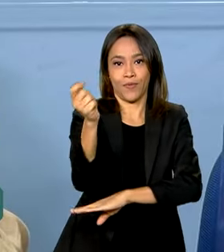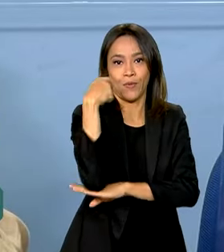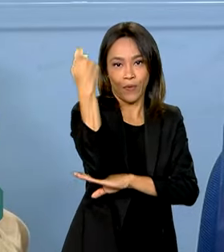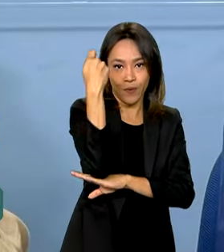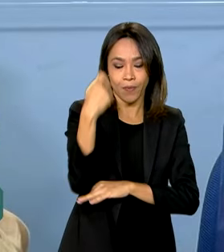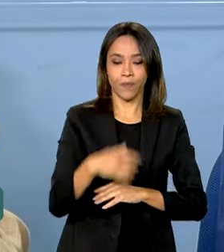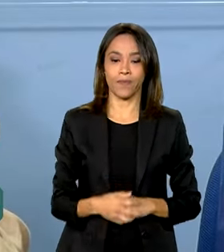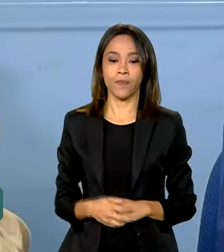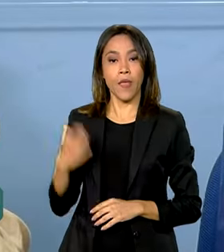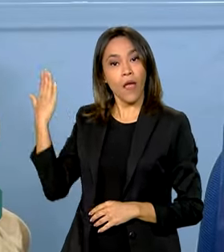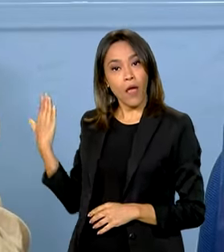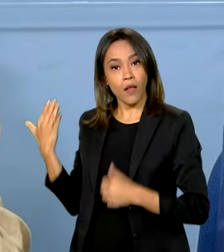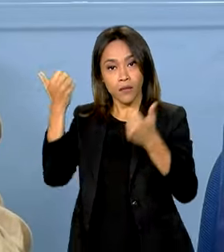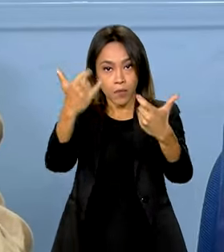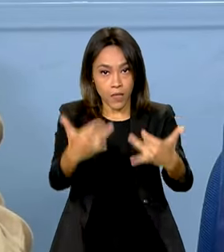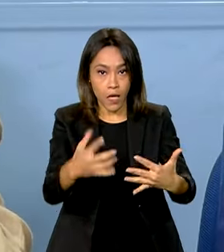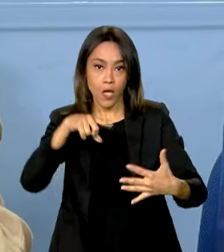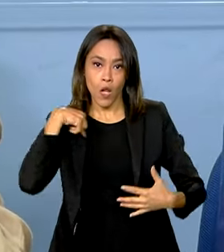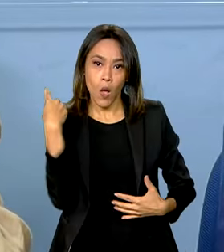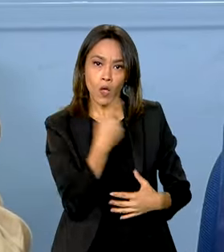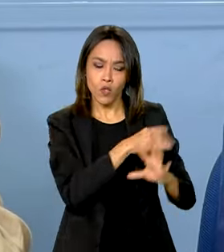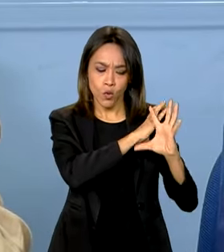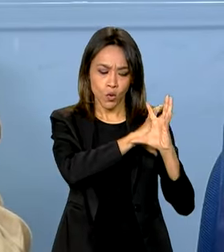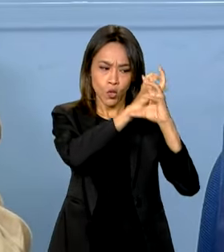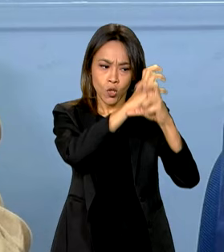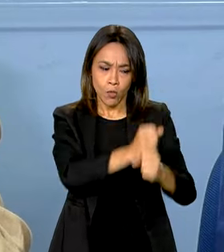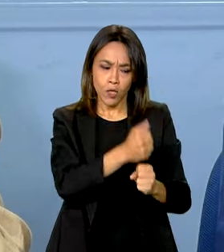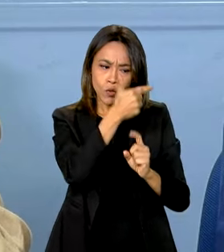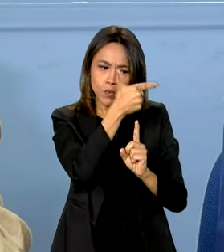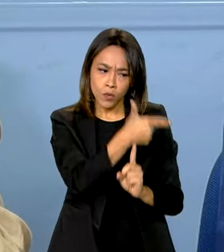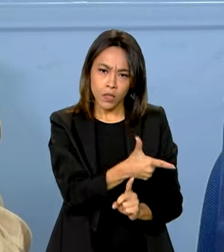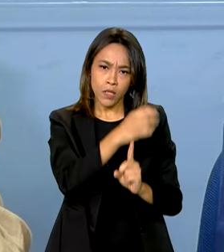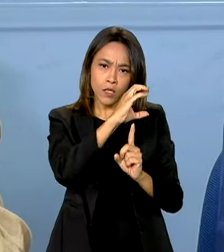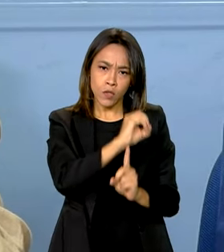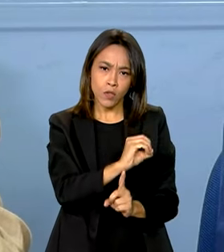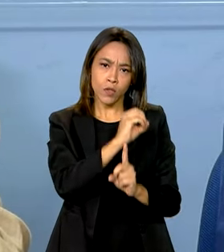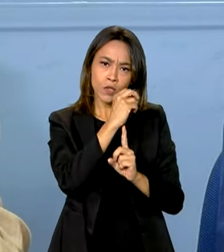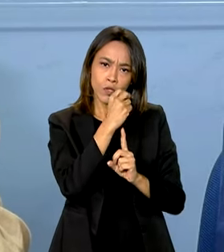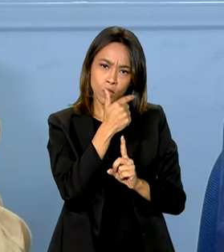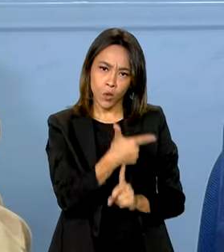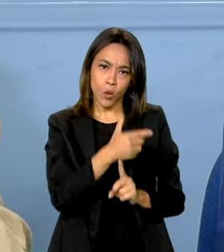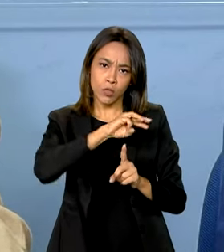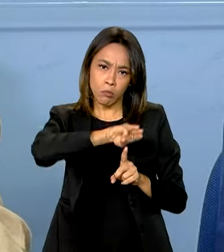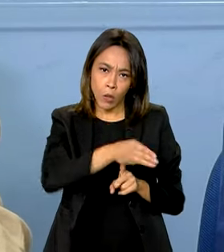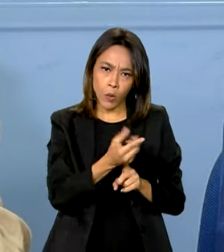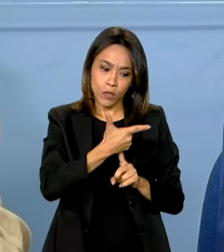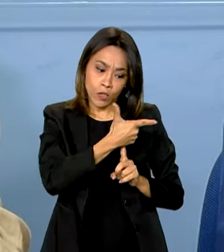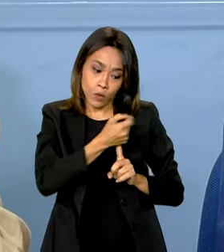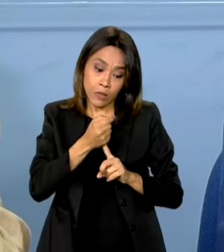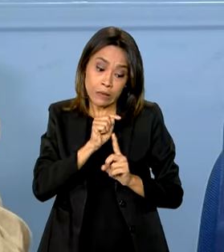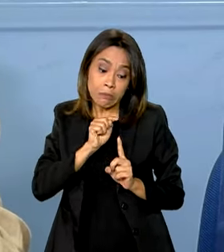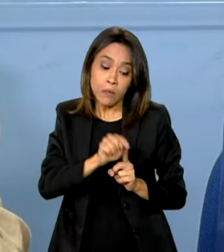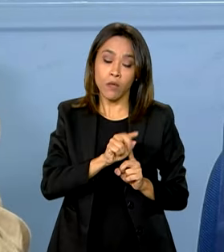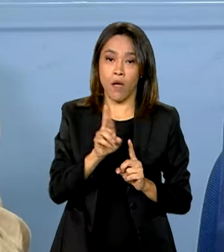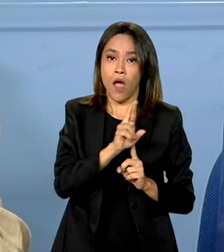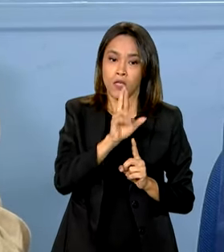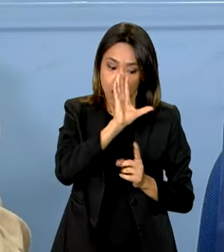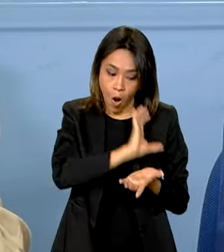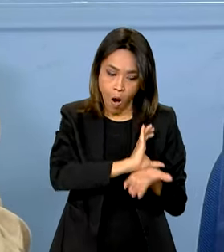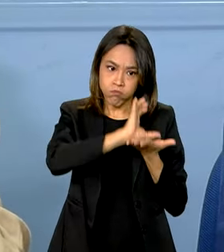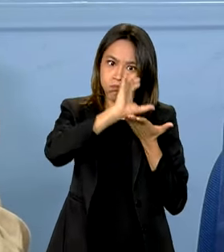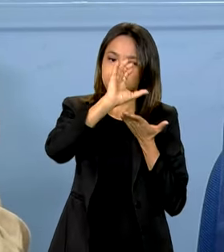estamos destinando um total de 202 milhões e 200 mil reais ao